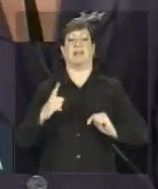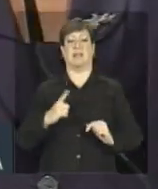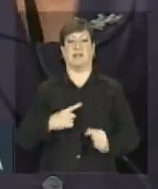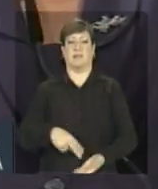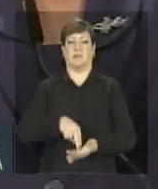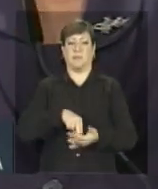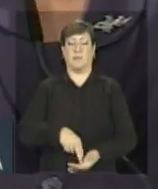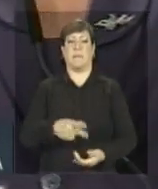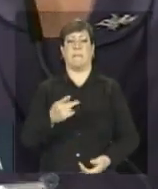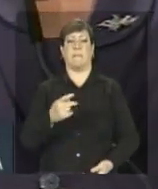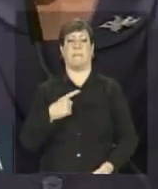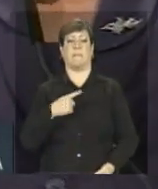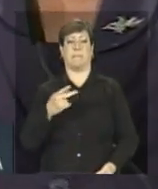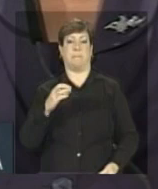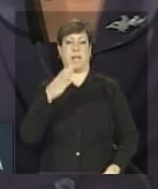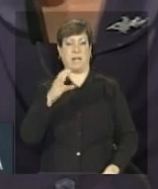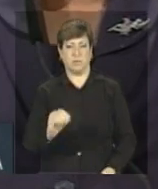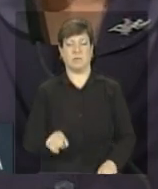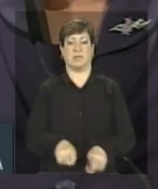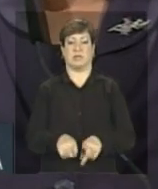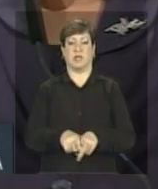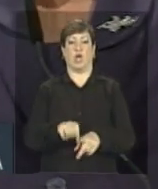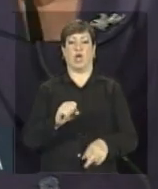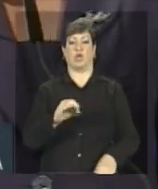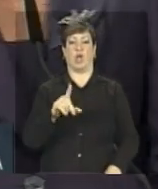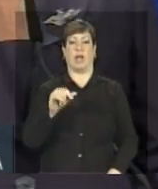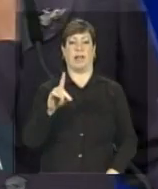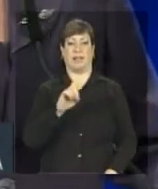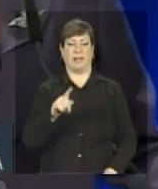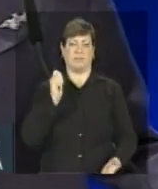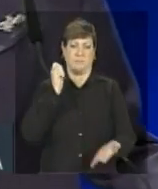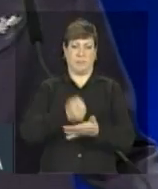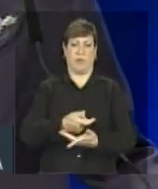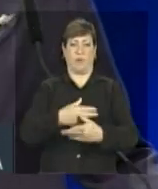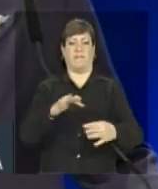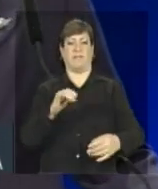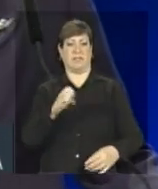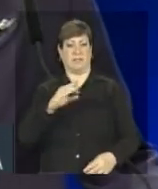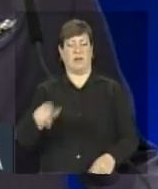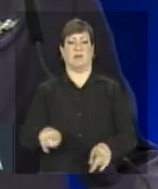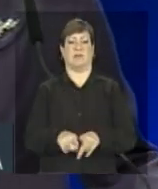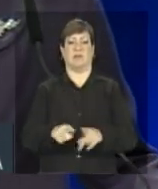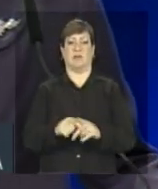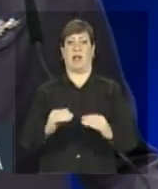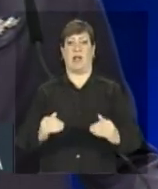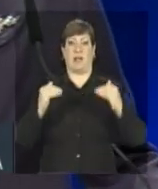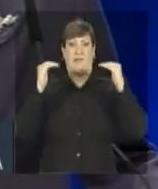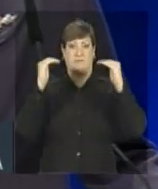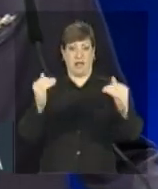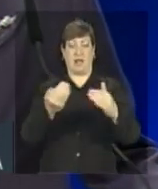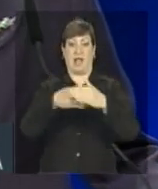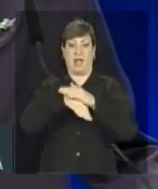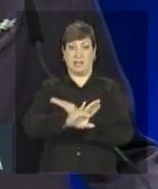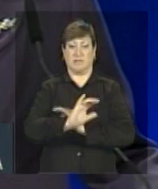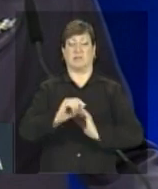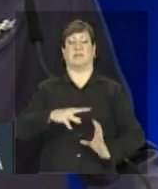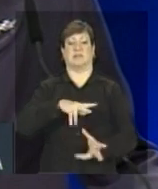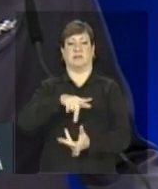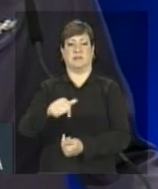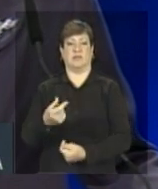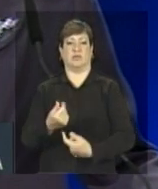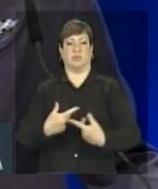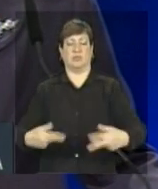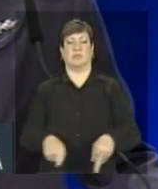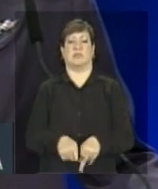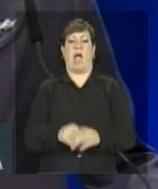Estabilidade de preço, solidez fiscal, elevadas reservas internacionais, aumento do